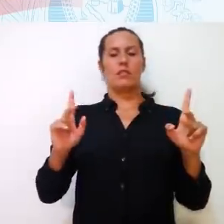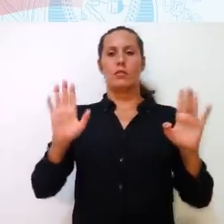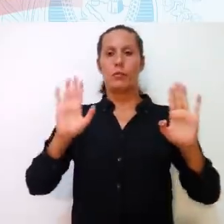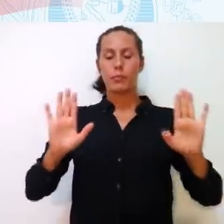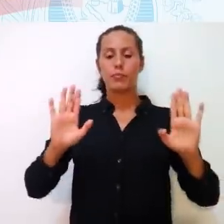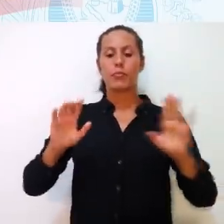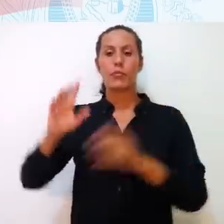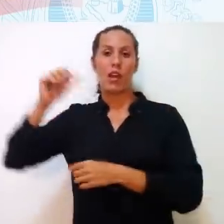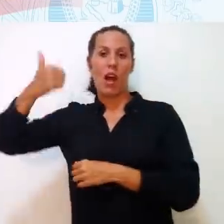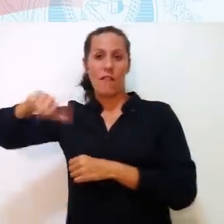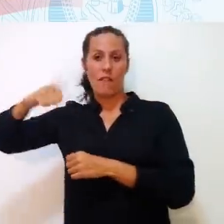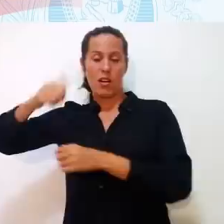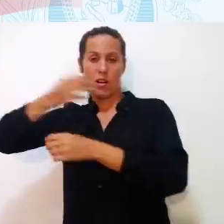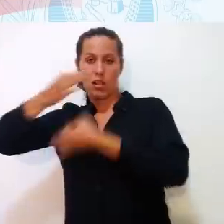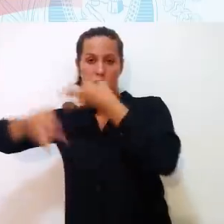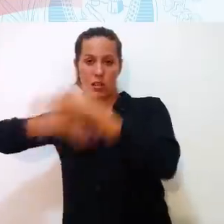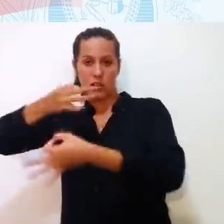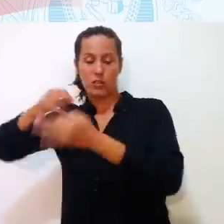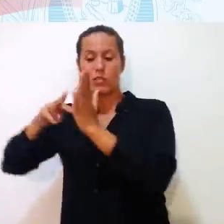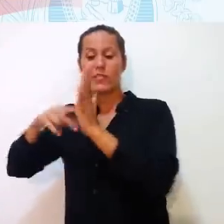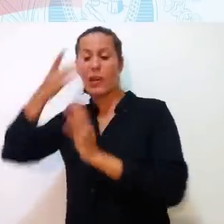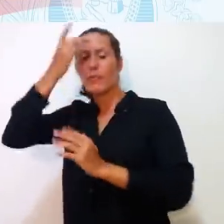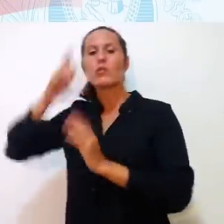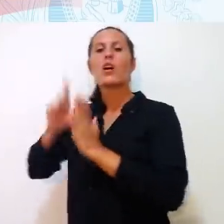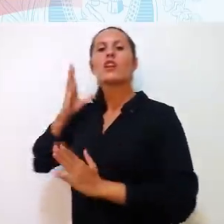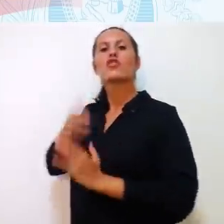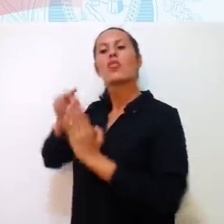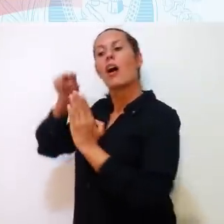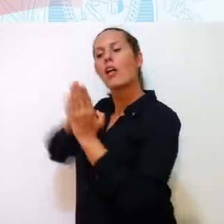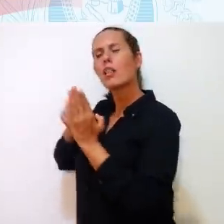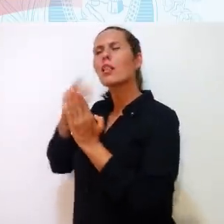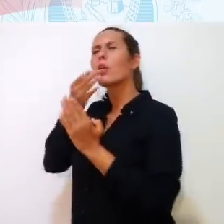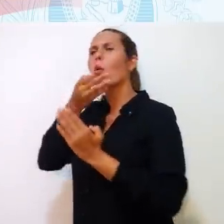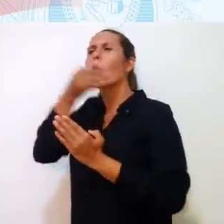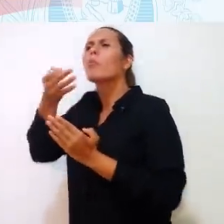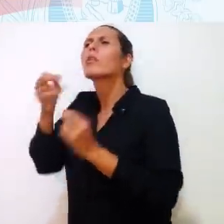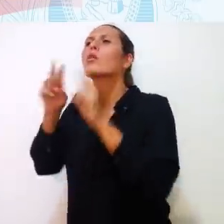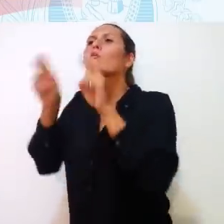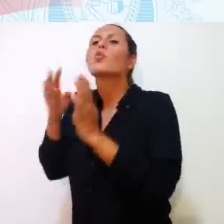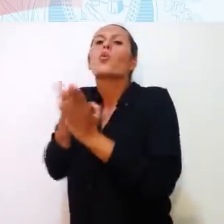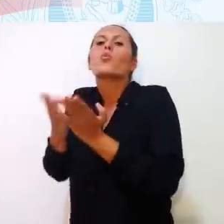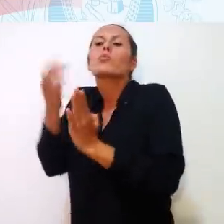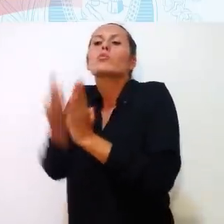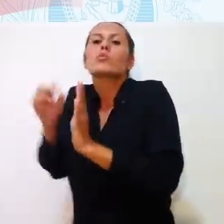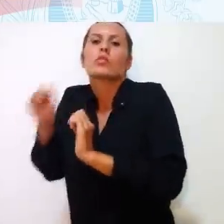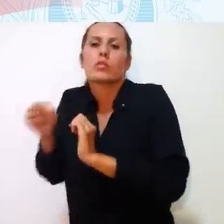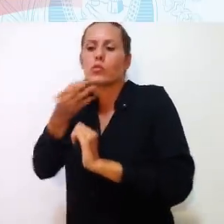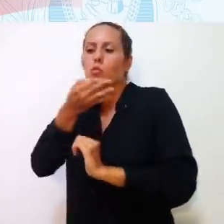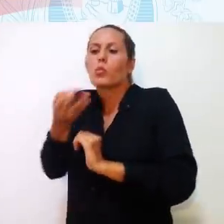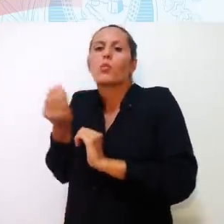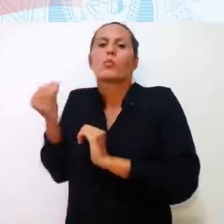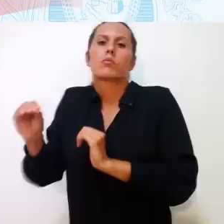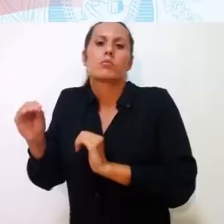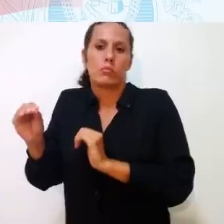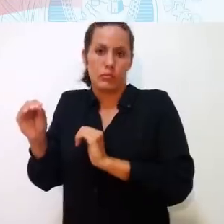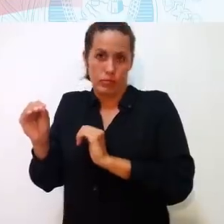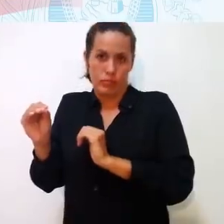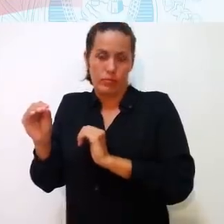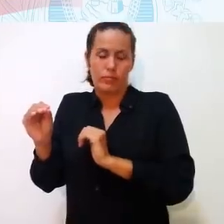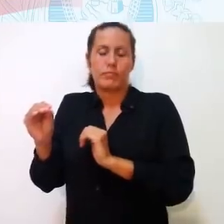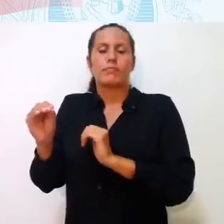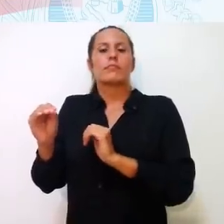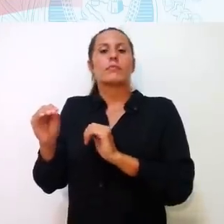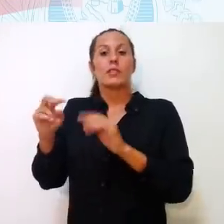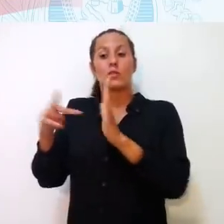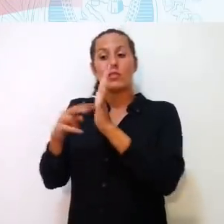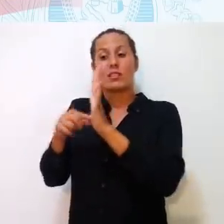diferentes. As avaliações que acabamos de ler trazem o que as pessoas que já leram acharam do texto, ou seja, suas opiniões